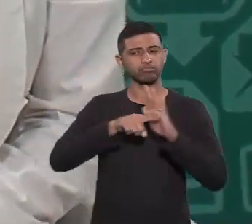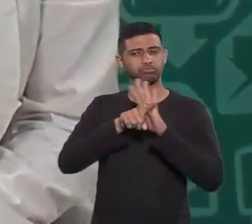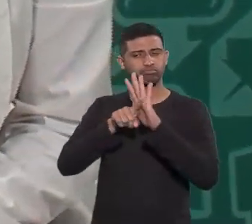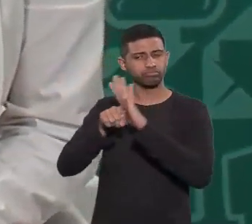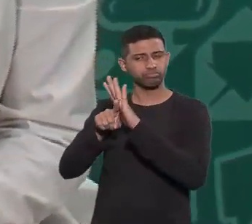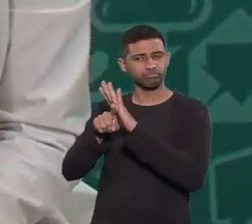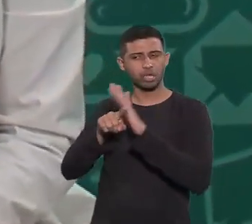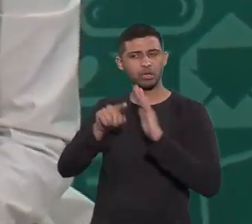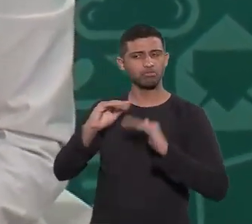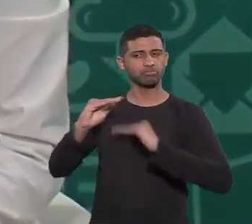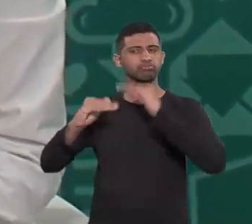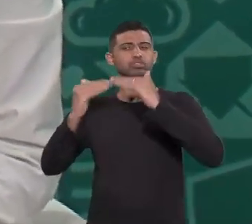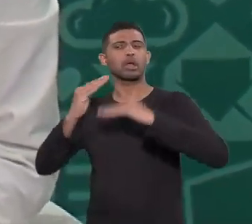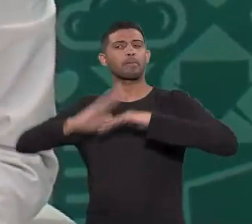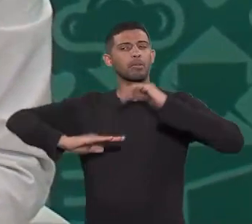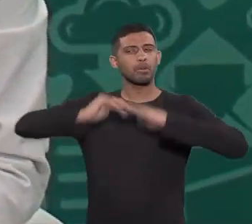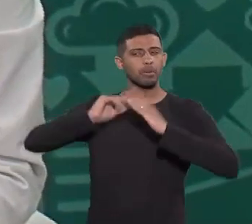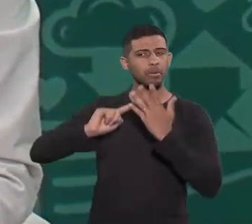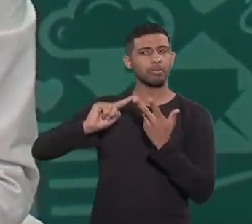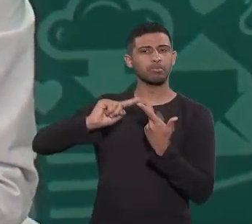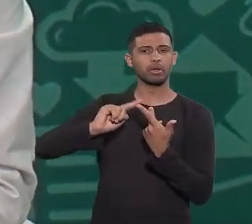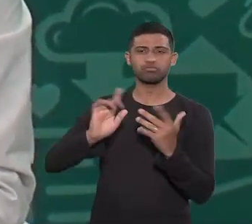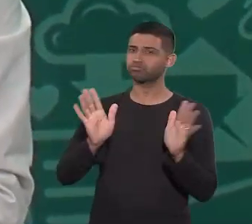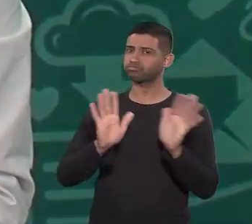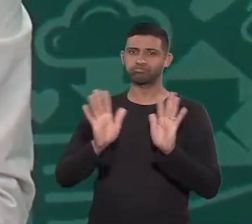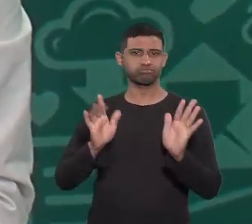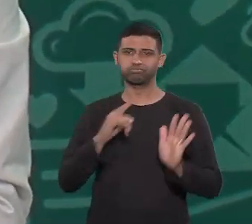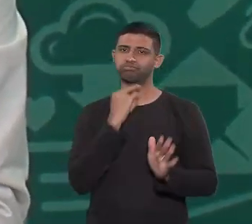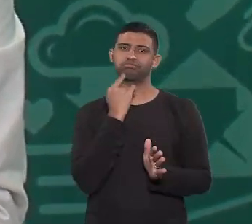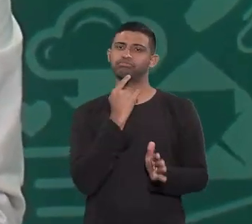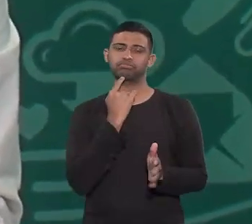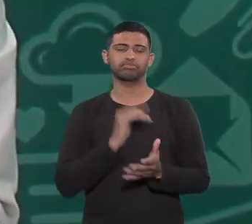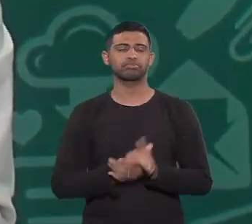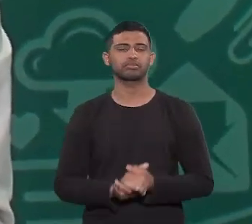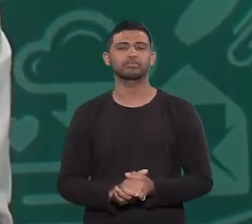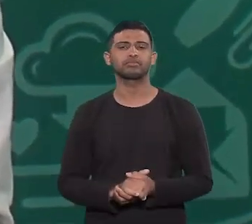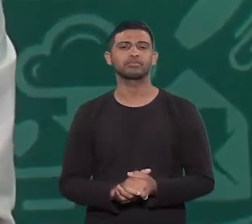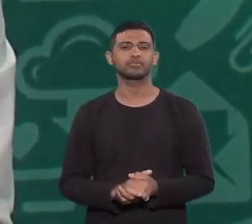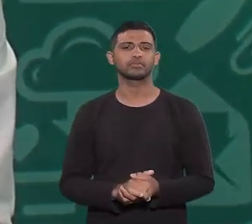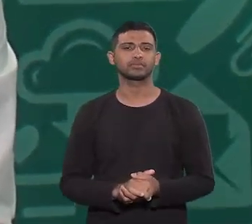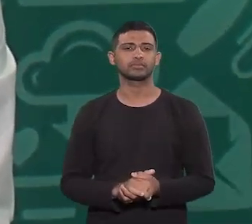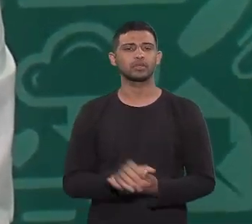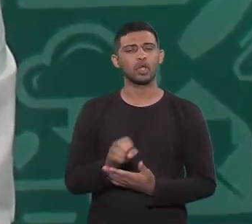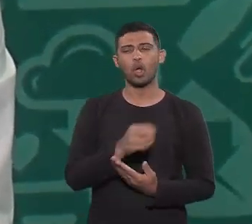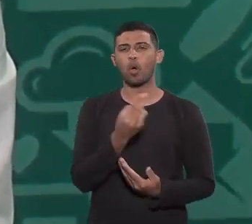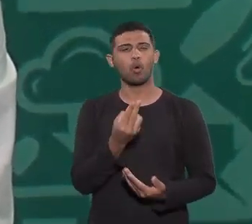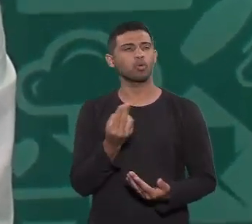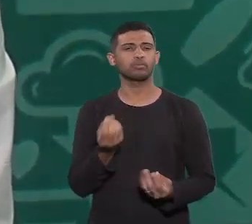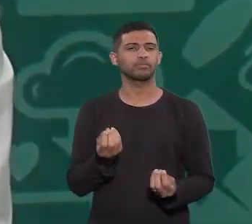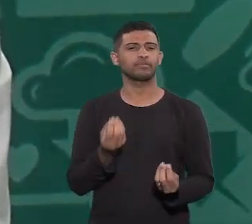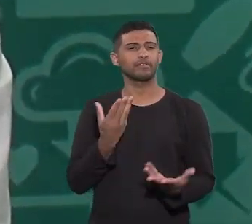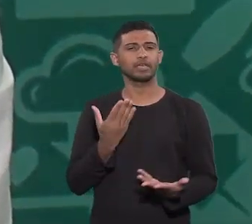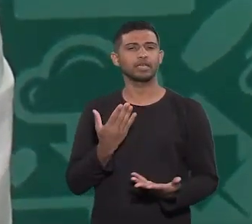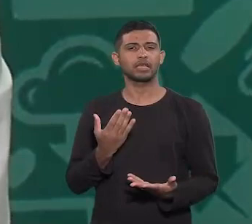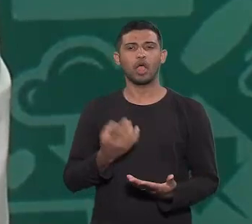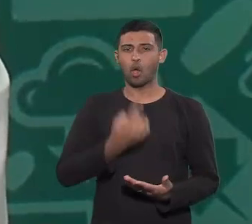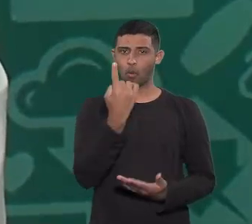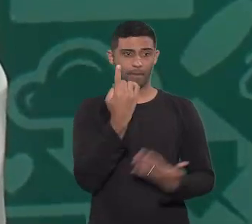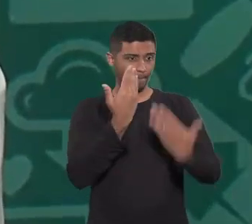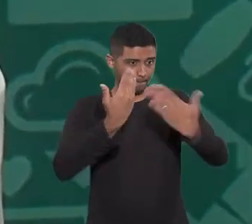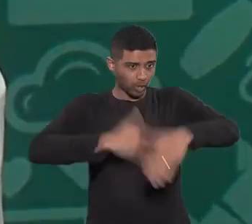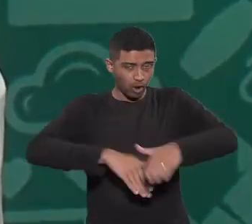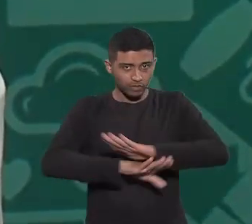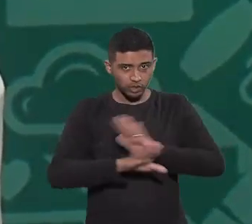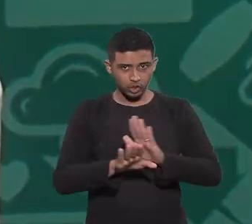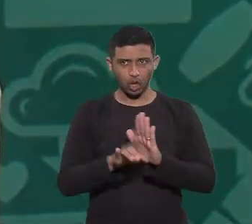avaliar o desenvolvimento das habilidades daquele jovem, ele não é capaz de conseguir, em uma única